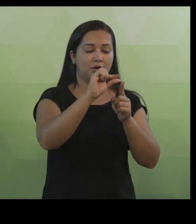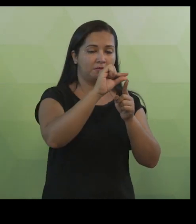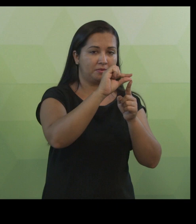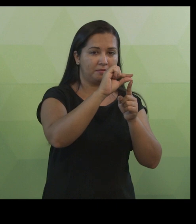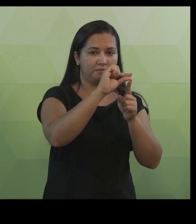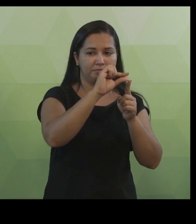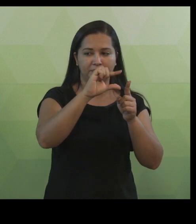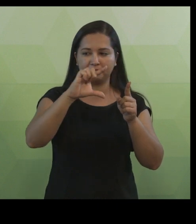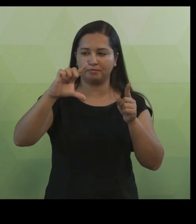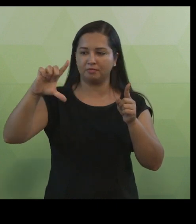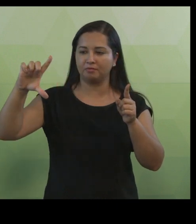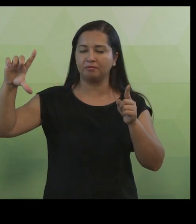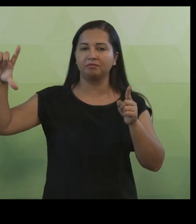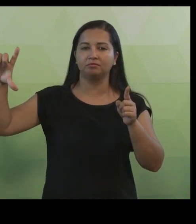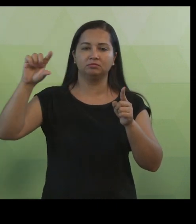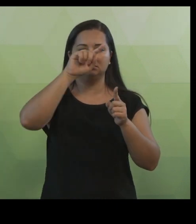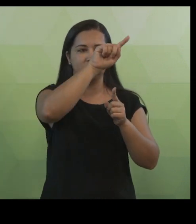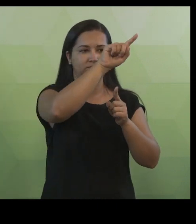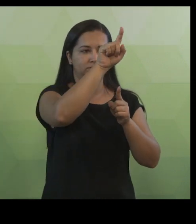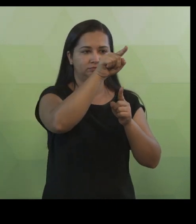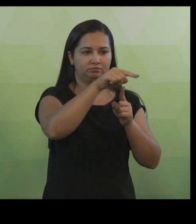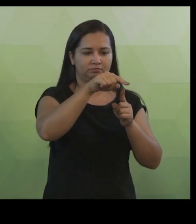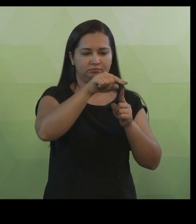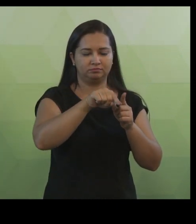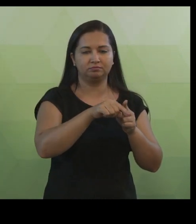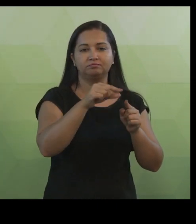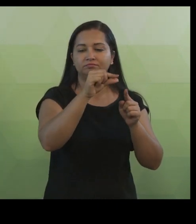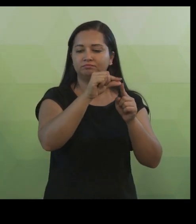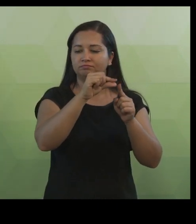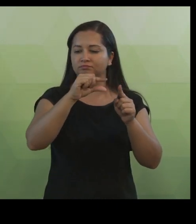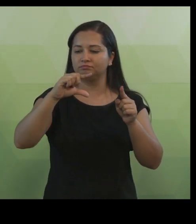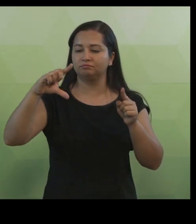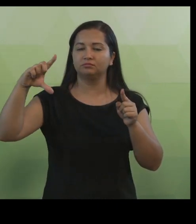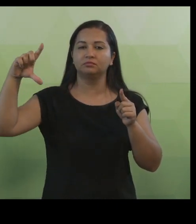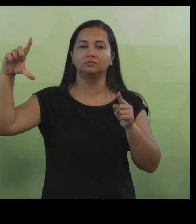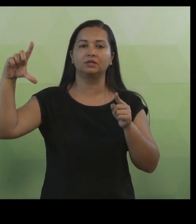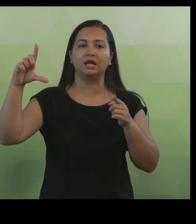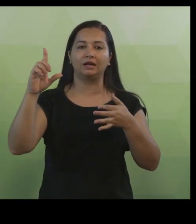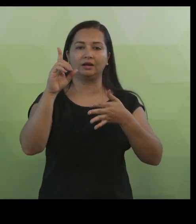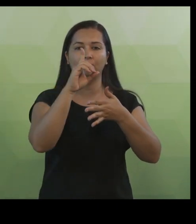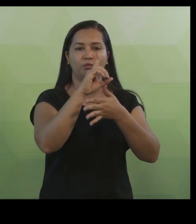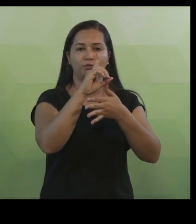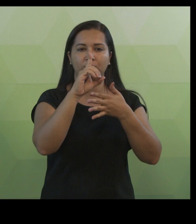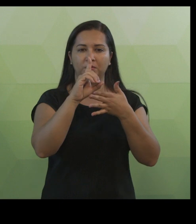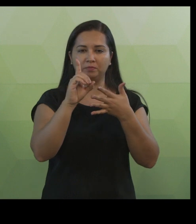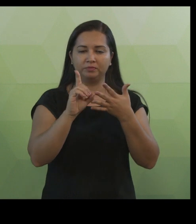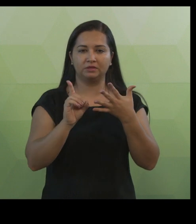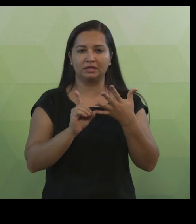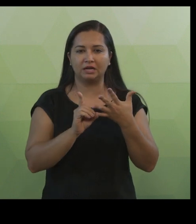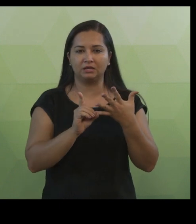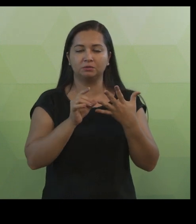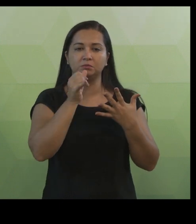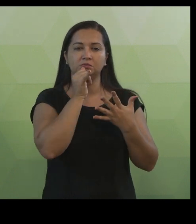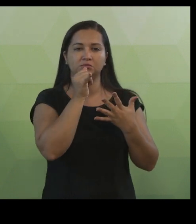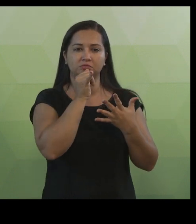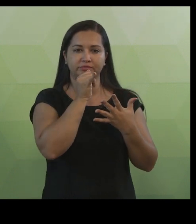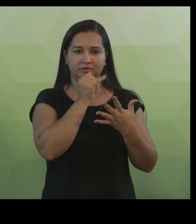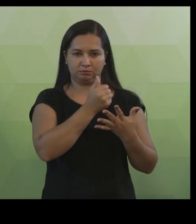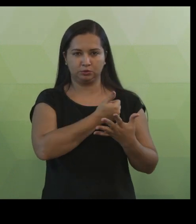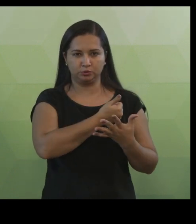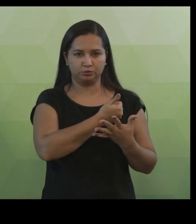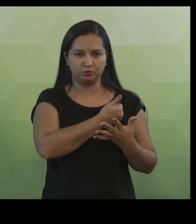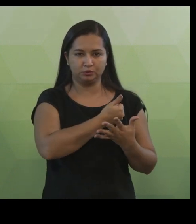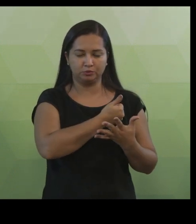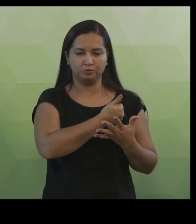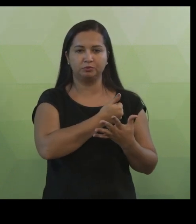do tipo de dado de menor tamanho representativo na memória para aquele de